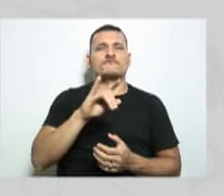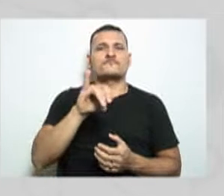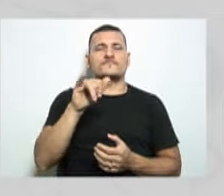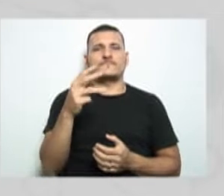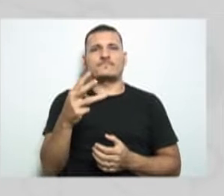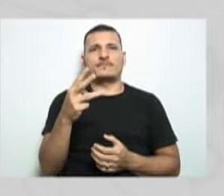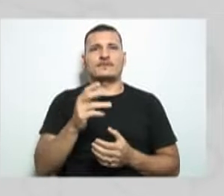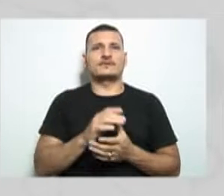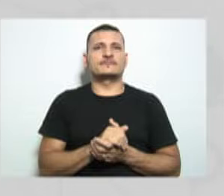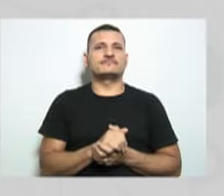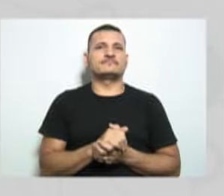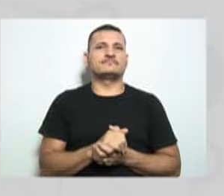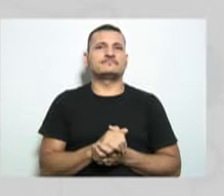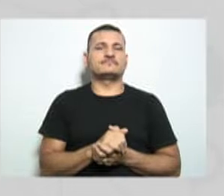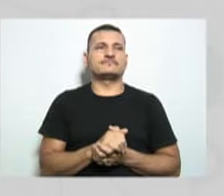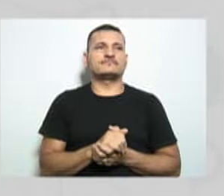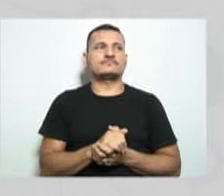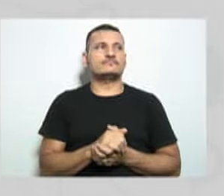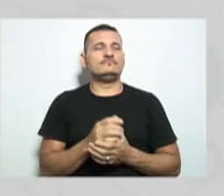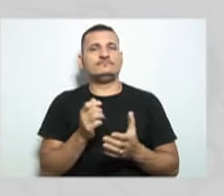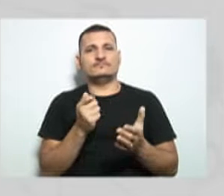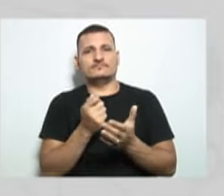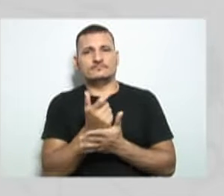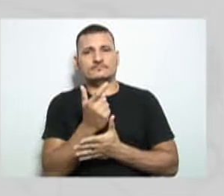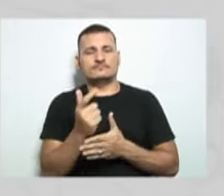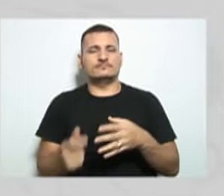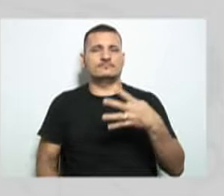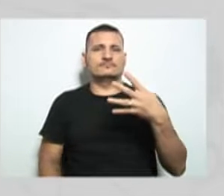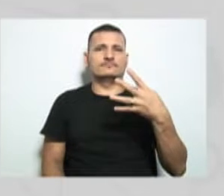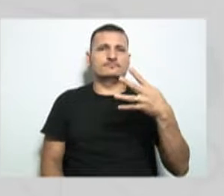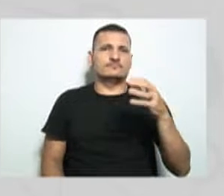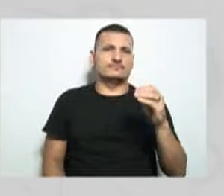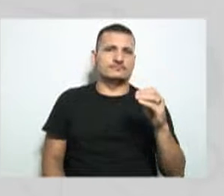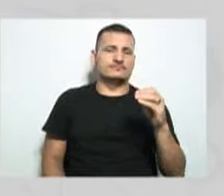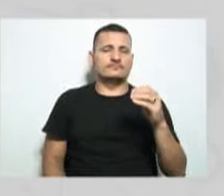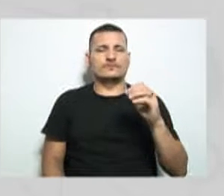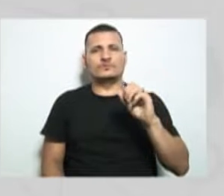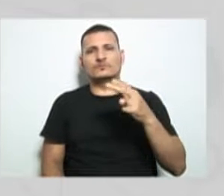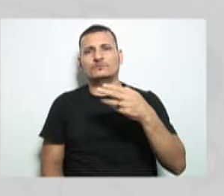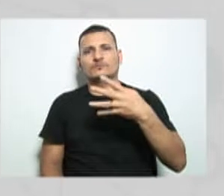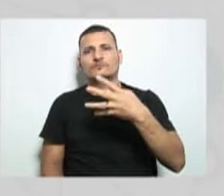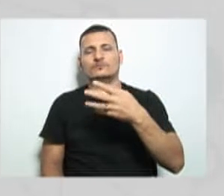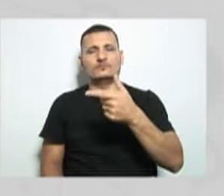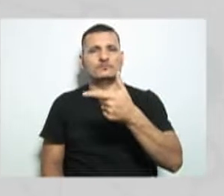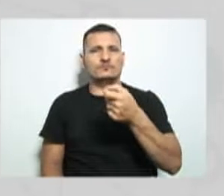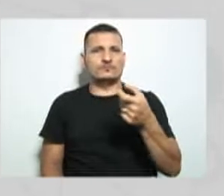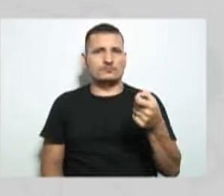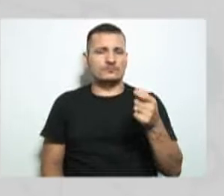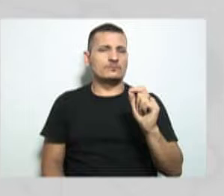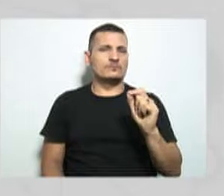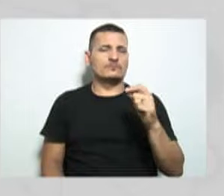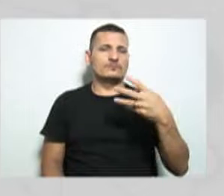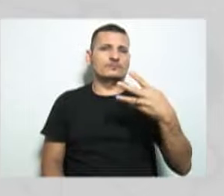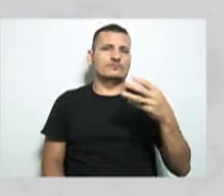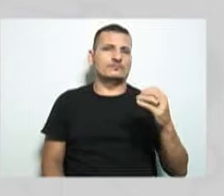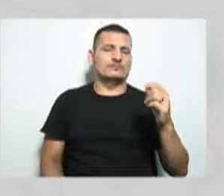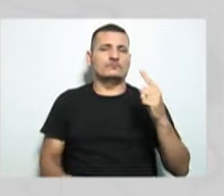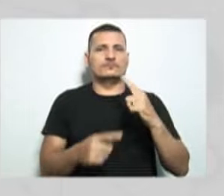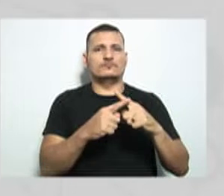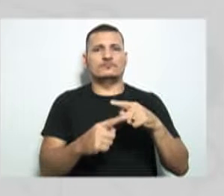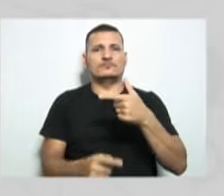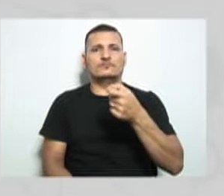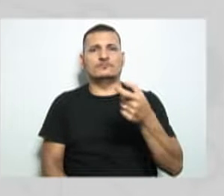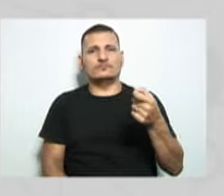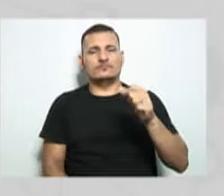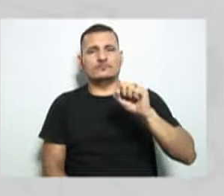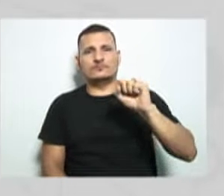comprar uma quantidade de 40 a 200, que vai ter quanto? 40 vezes 200, 8.000. Fiz a